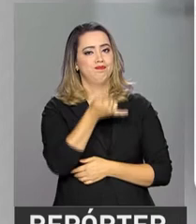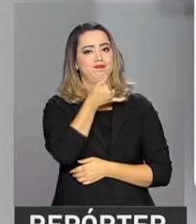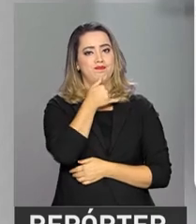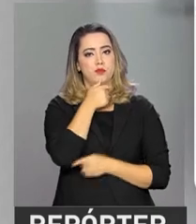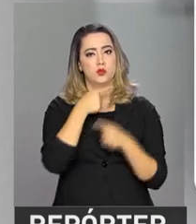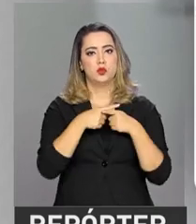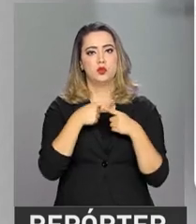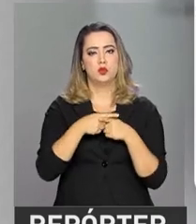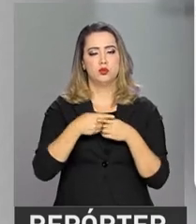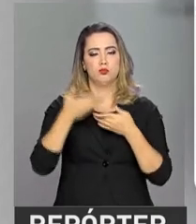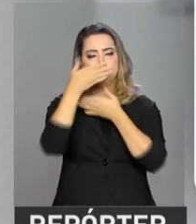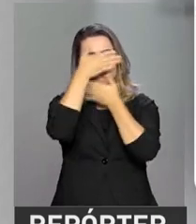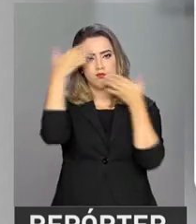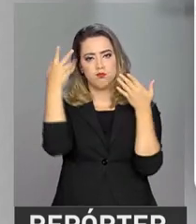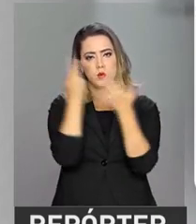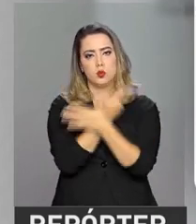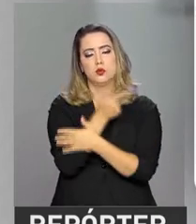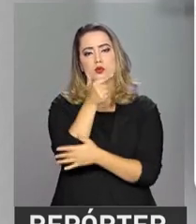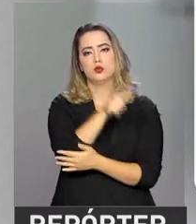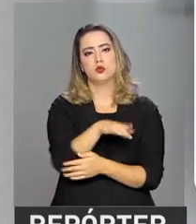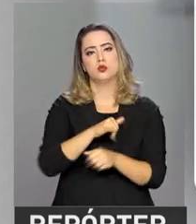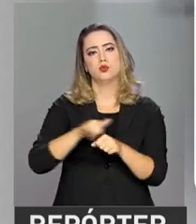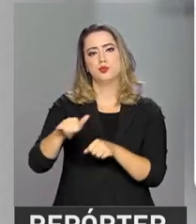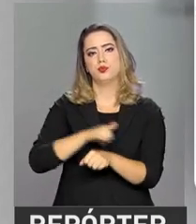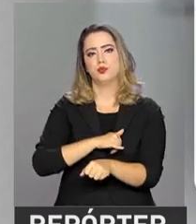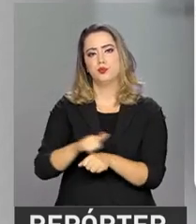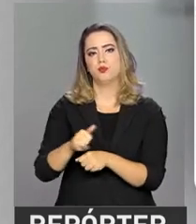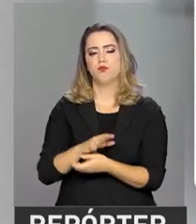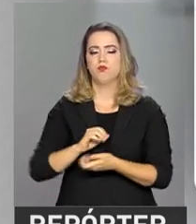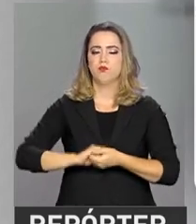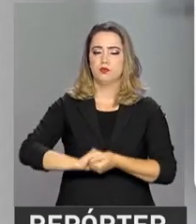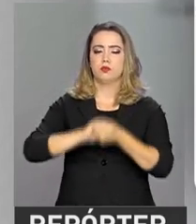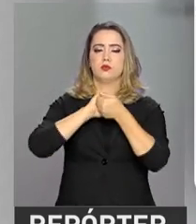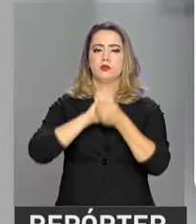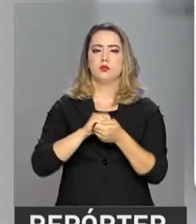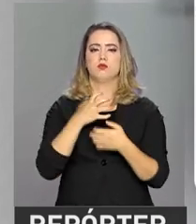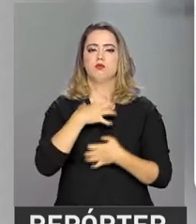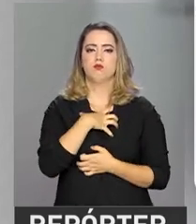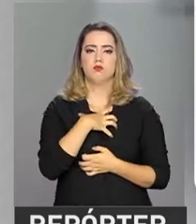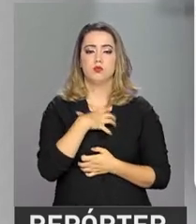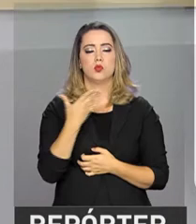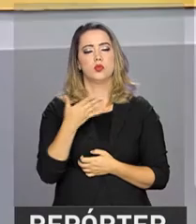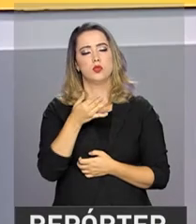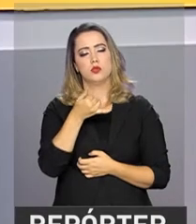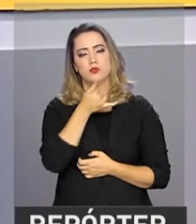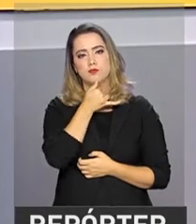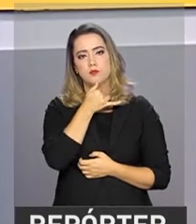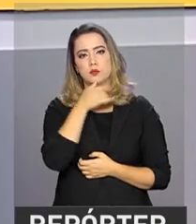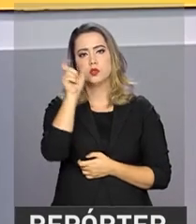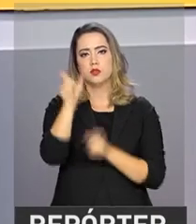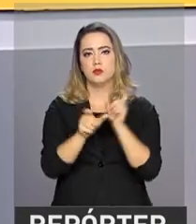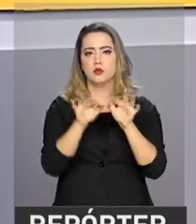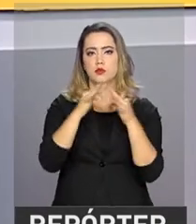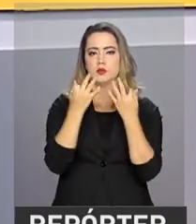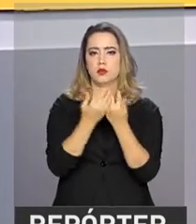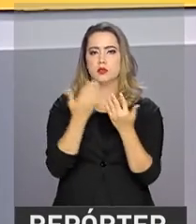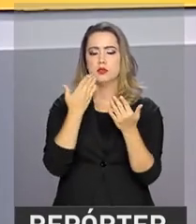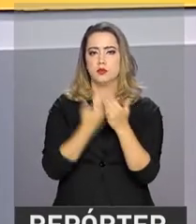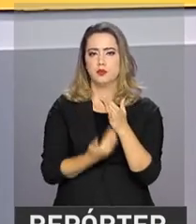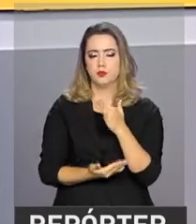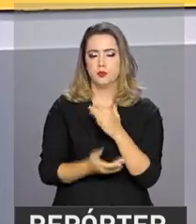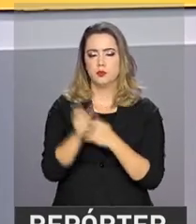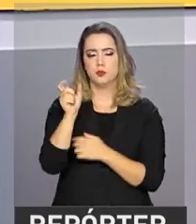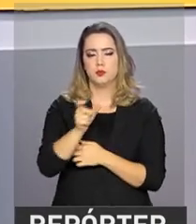a atacar nova york o presidente expressou os sentimentos às famílias dos que perderam suas vidas o ministério de relações exteriores